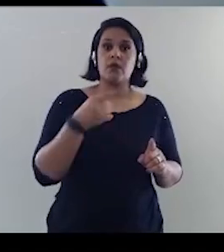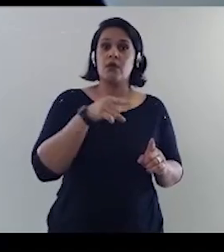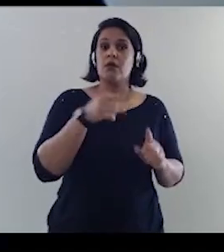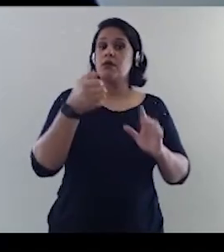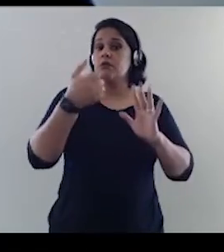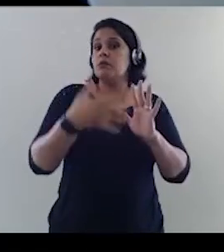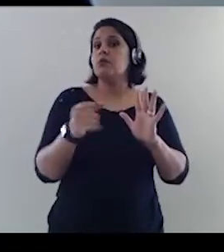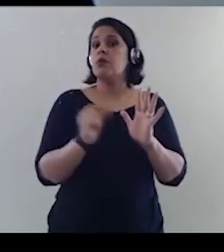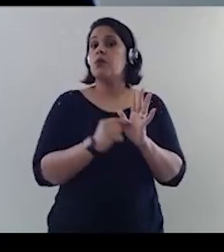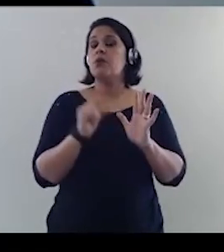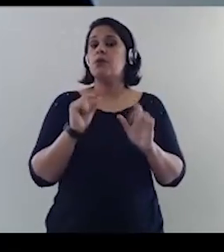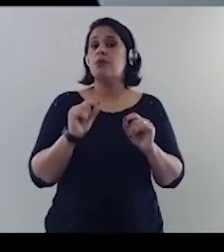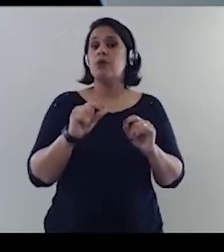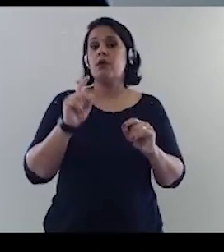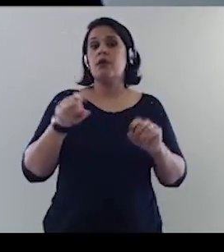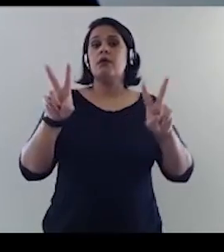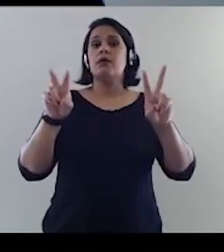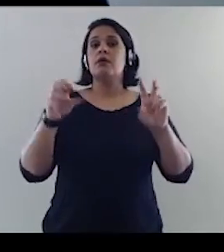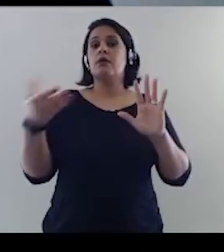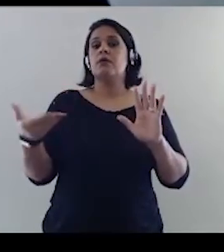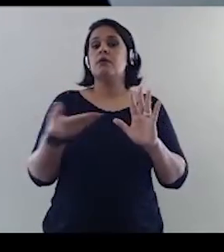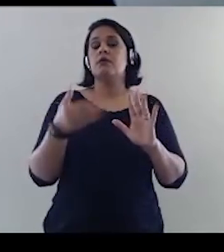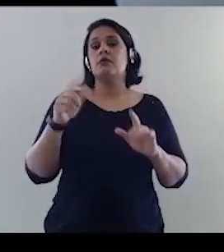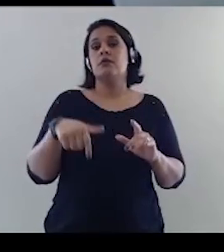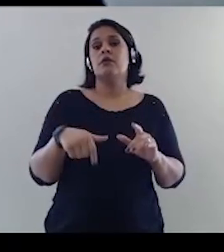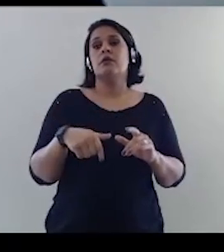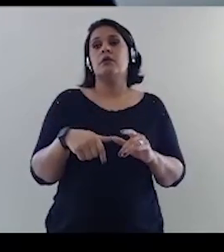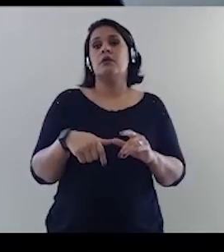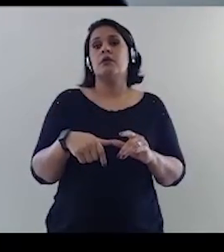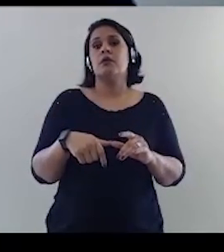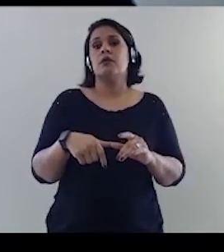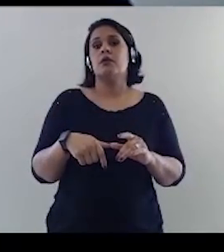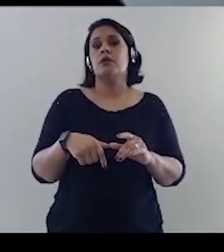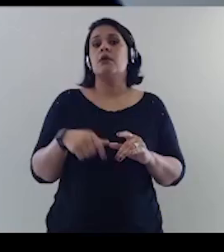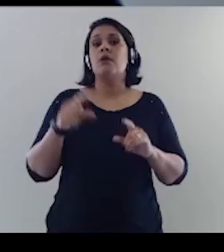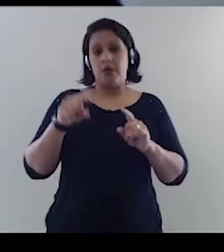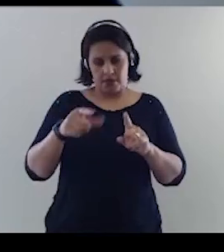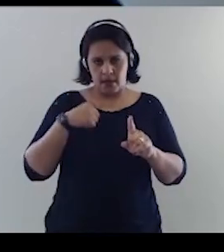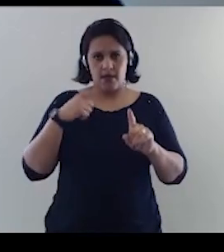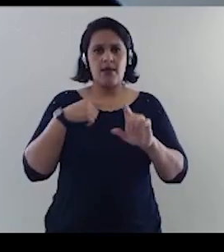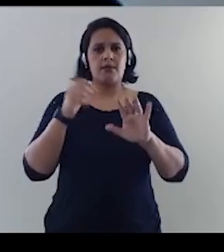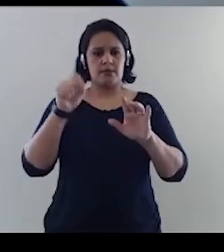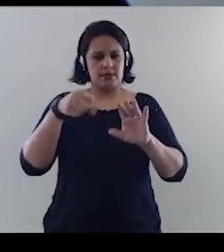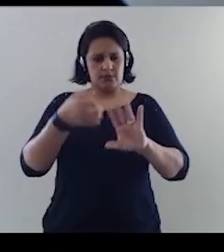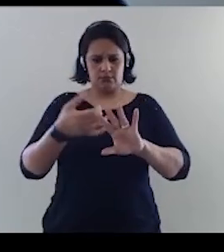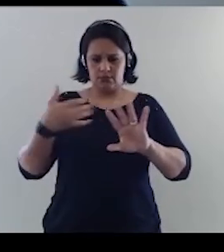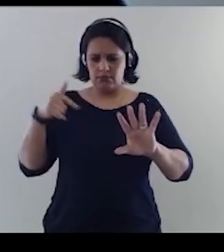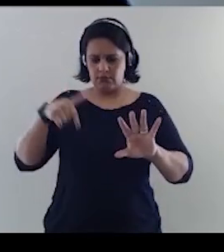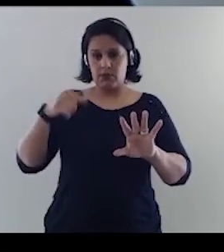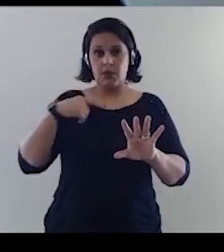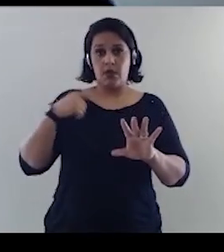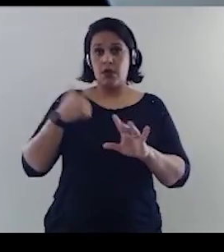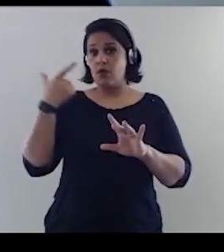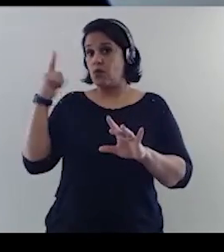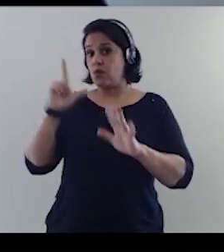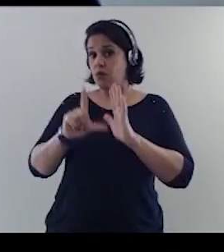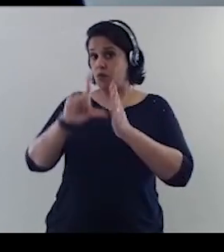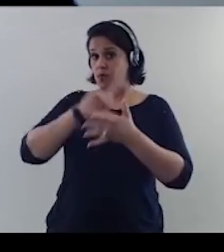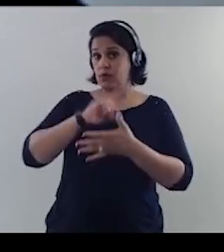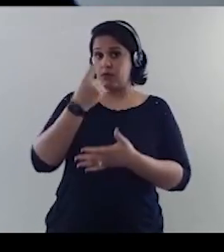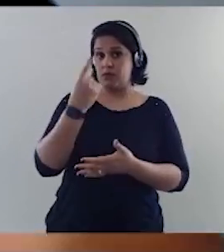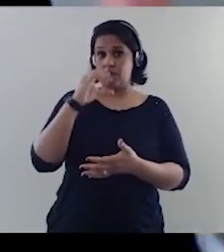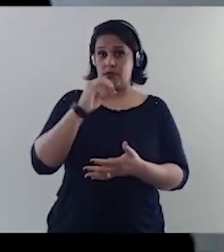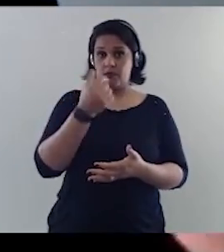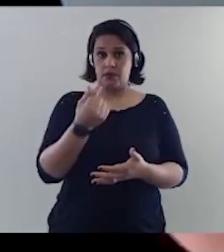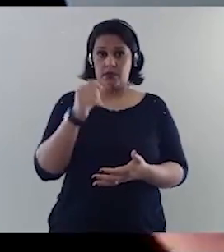razões objetivas, chamou à colação como precedente o acórdão anterior de 107/88,